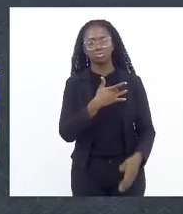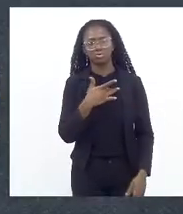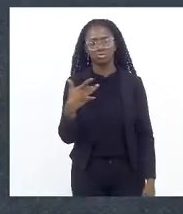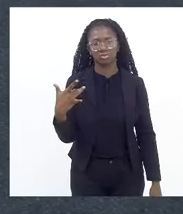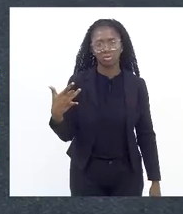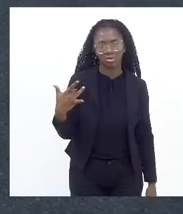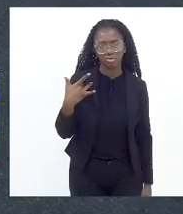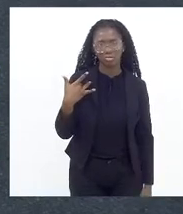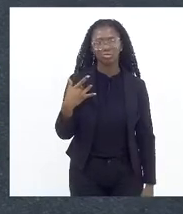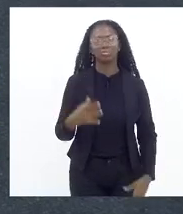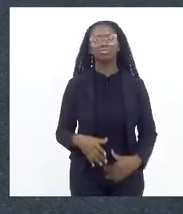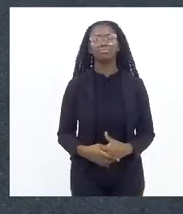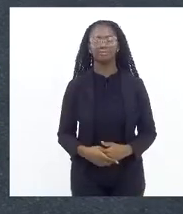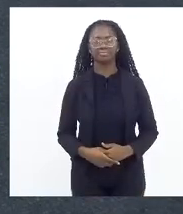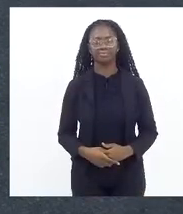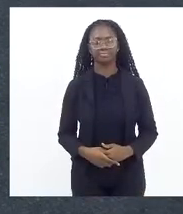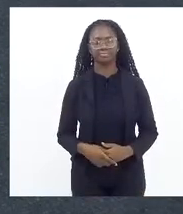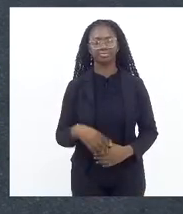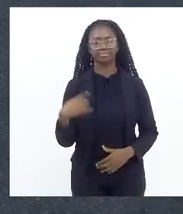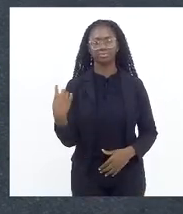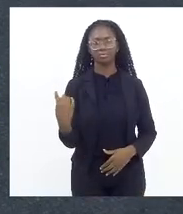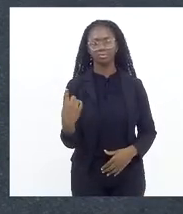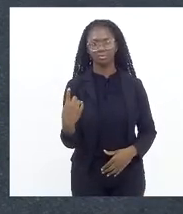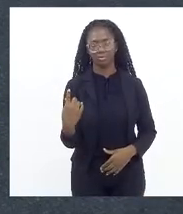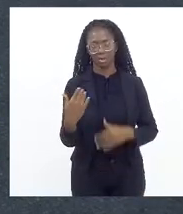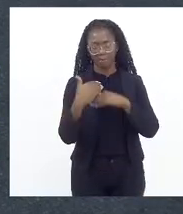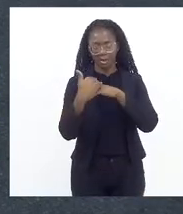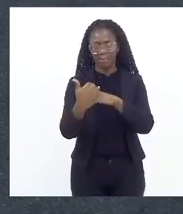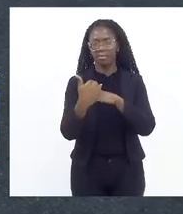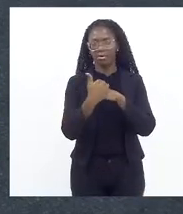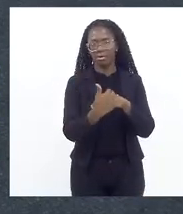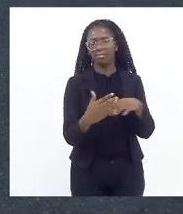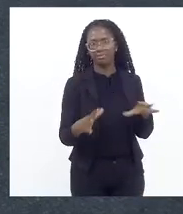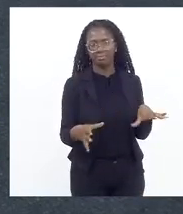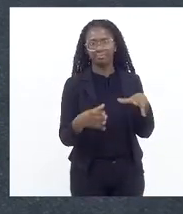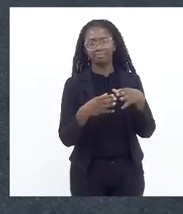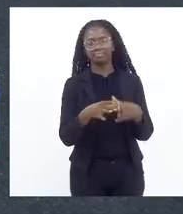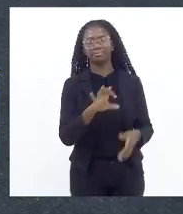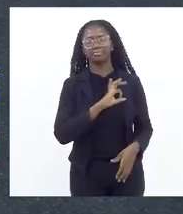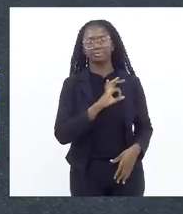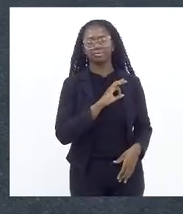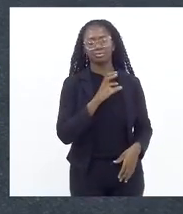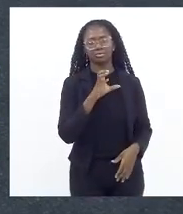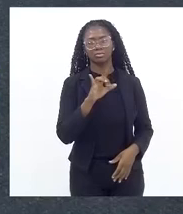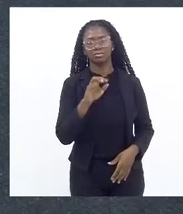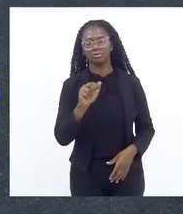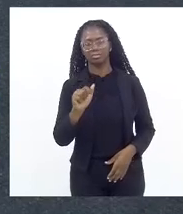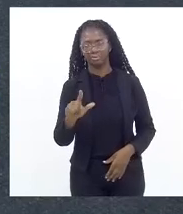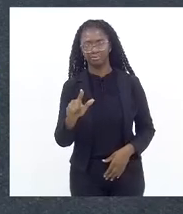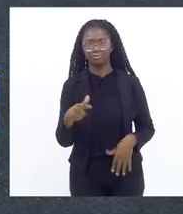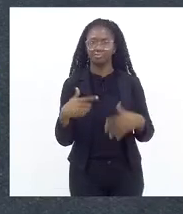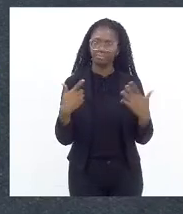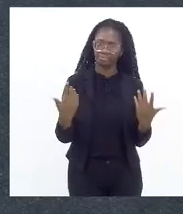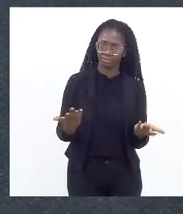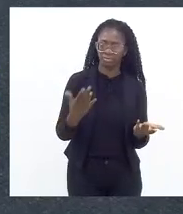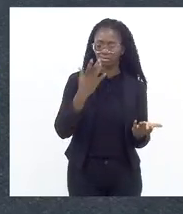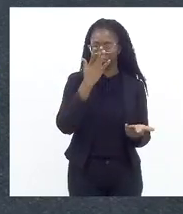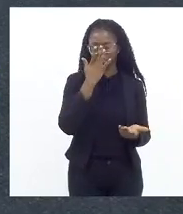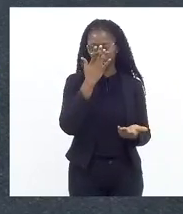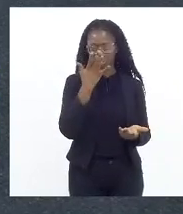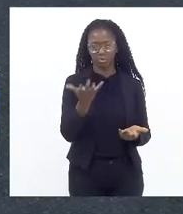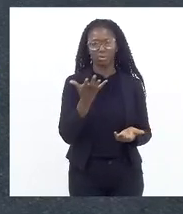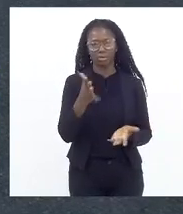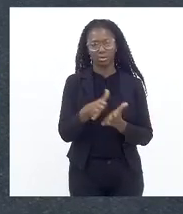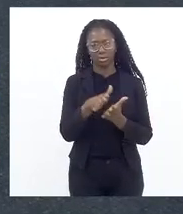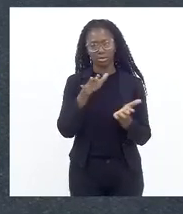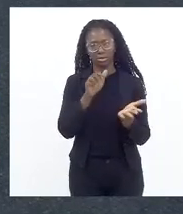audiência pública. E nós fomos procurados pela coligação dos policiais civis. Então, eu quero deixar registrado